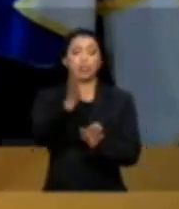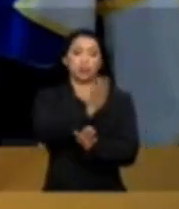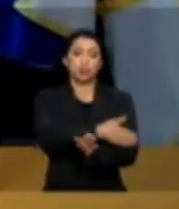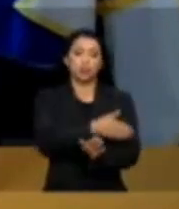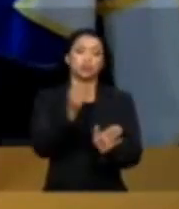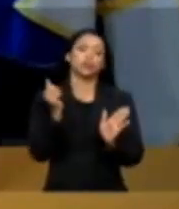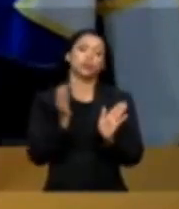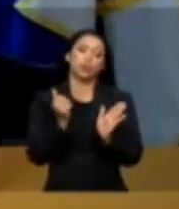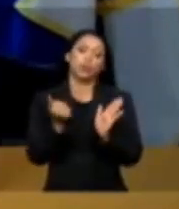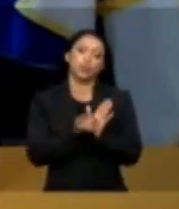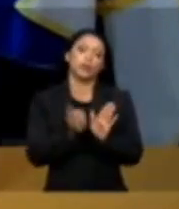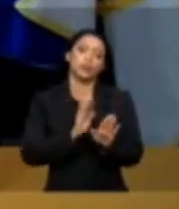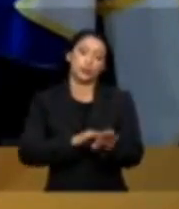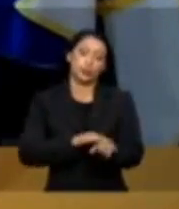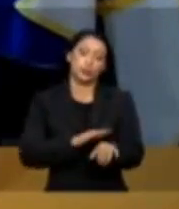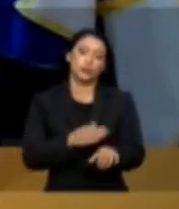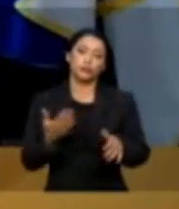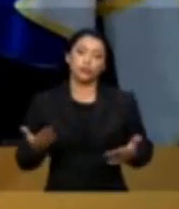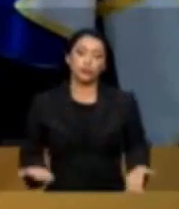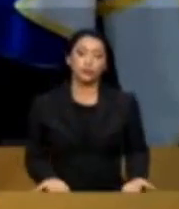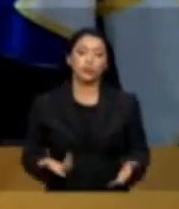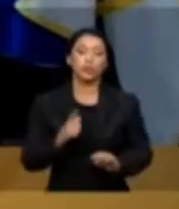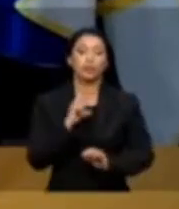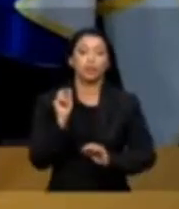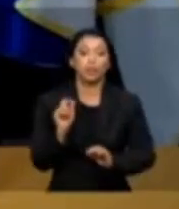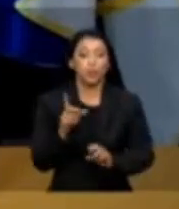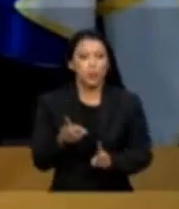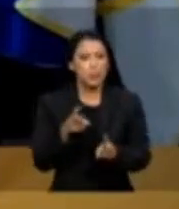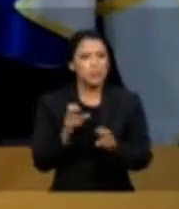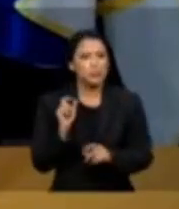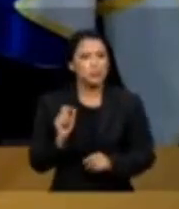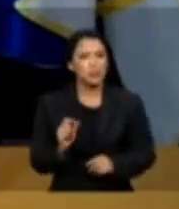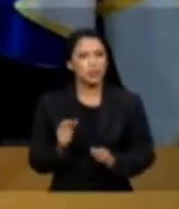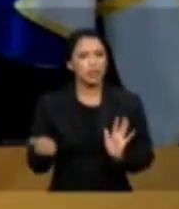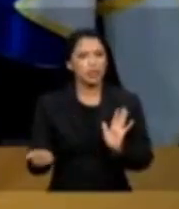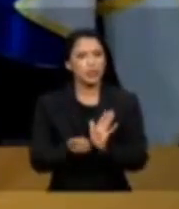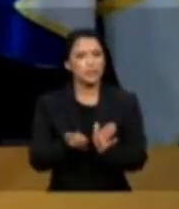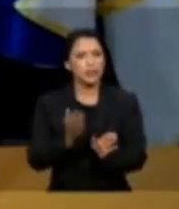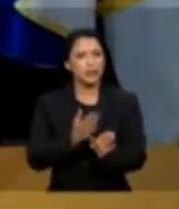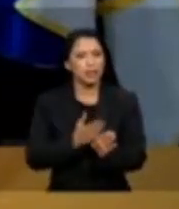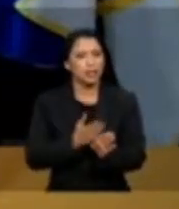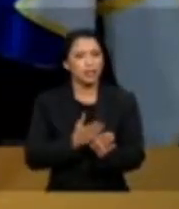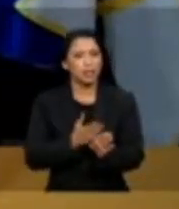demarcação. Mesmo assim, no presente caso, temos